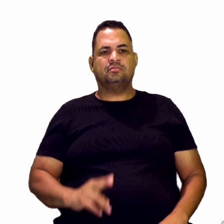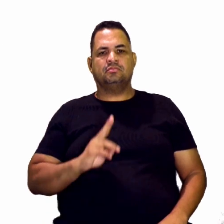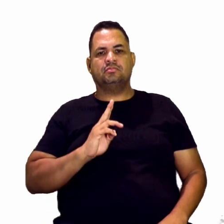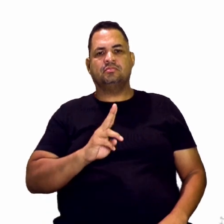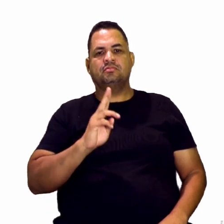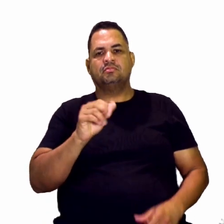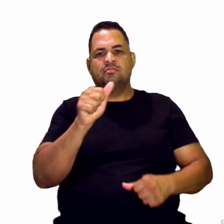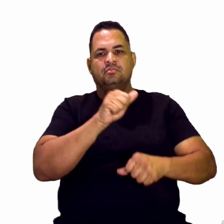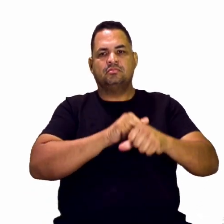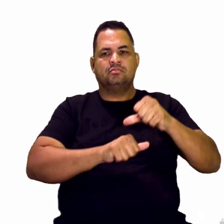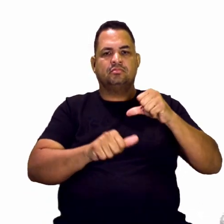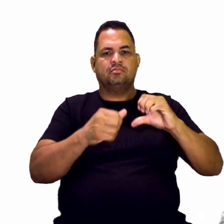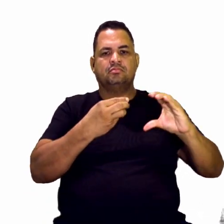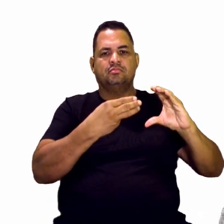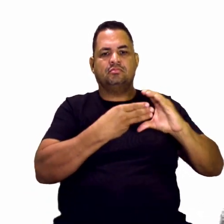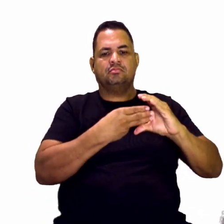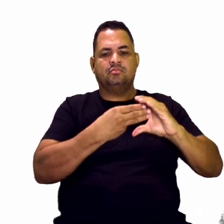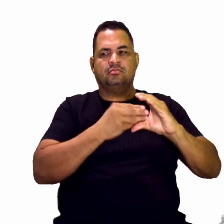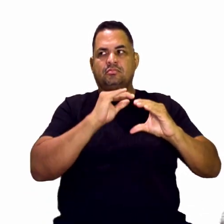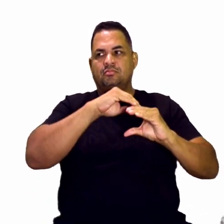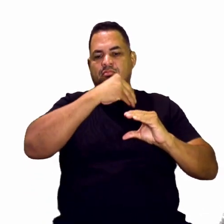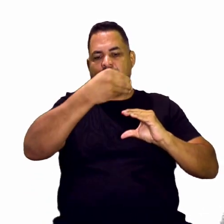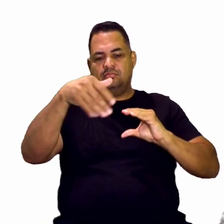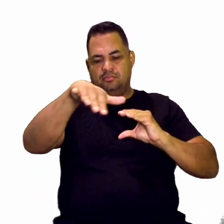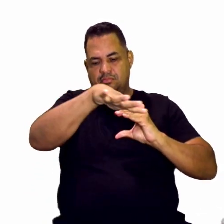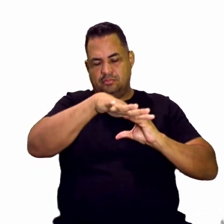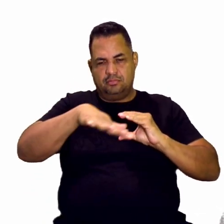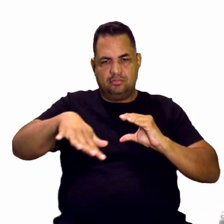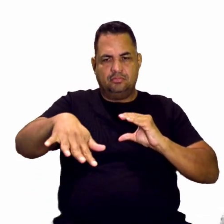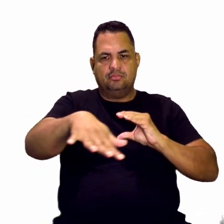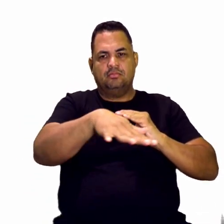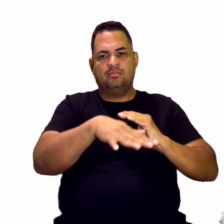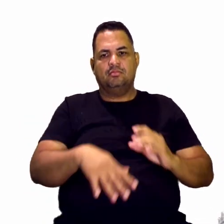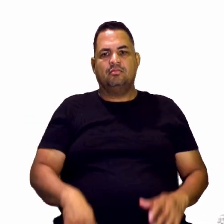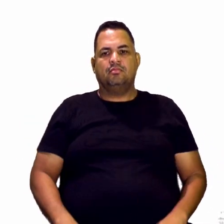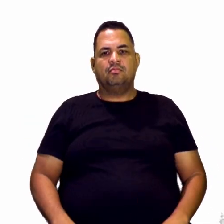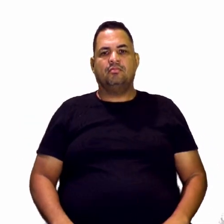Processo de troca entre a célula e o meio externo.